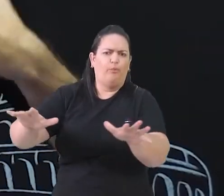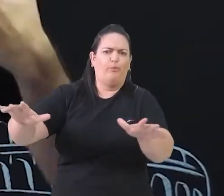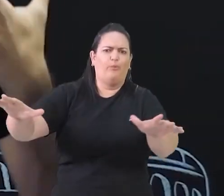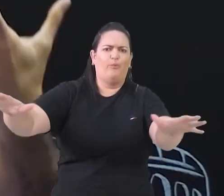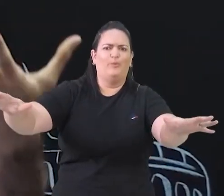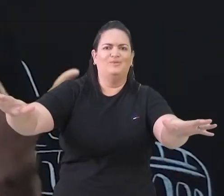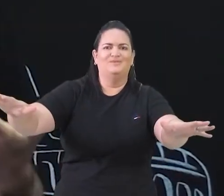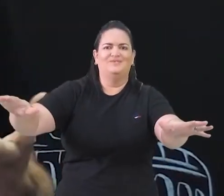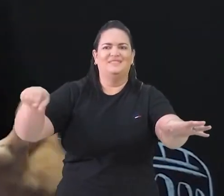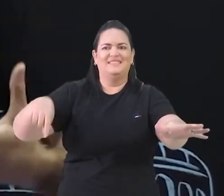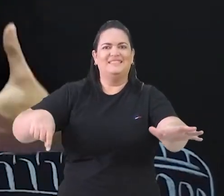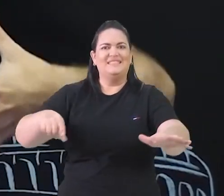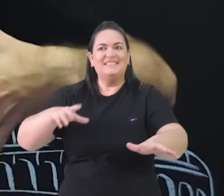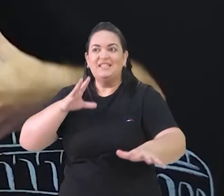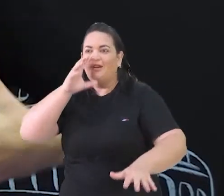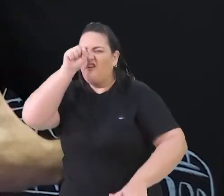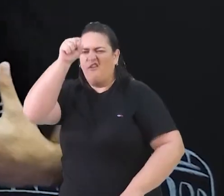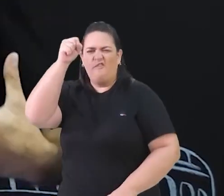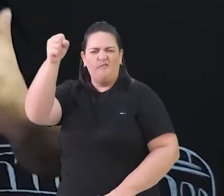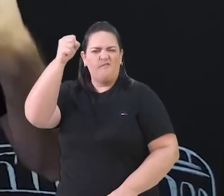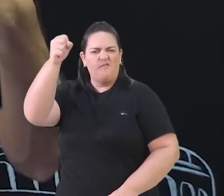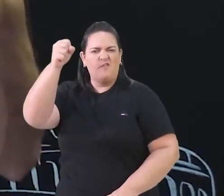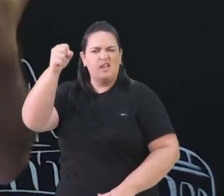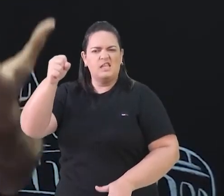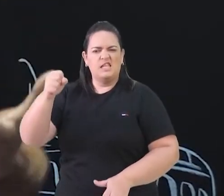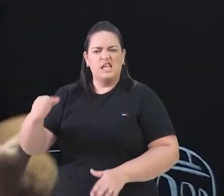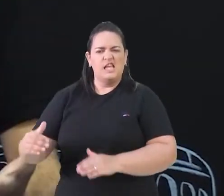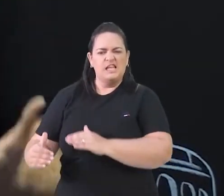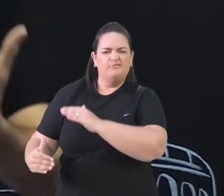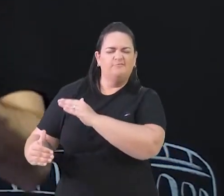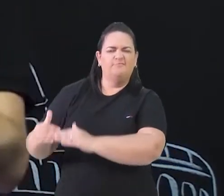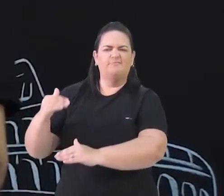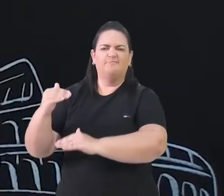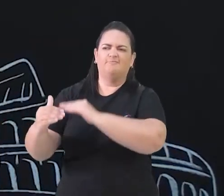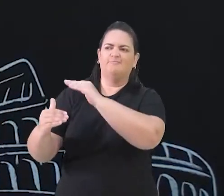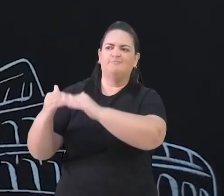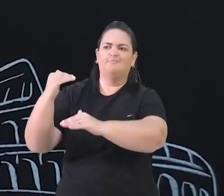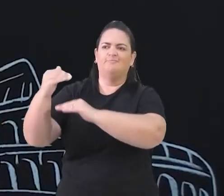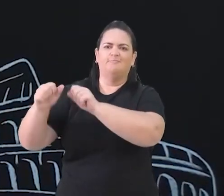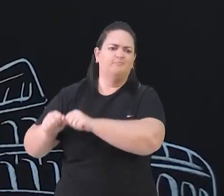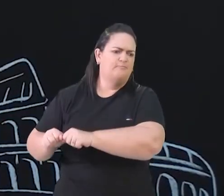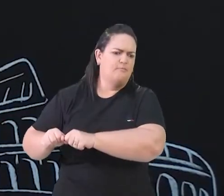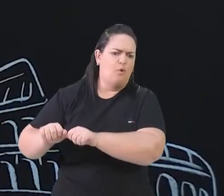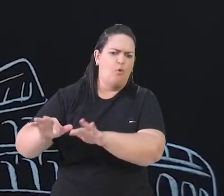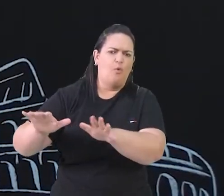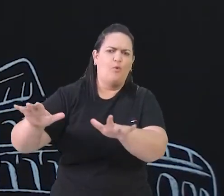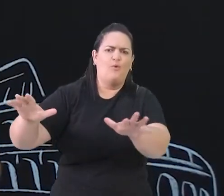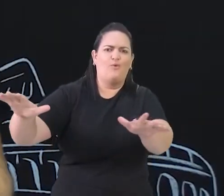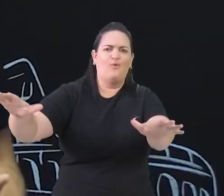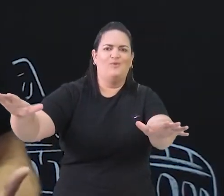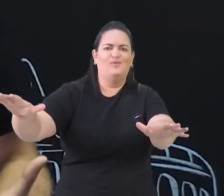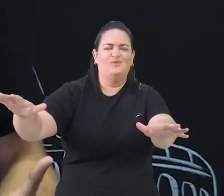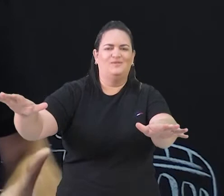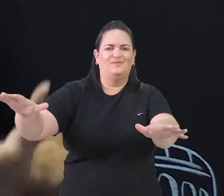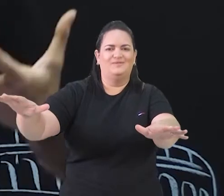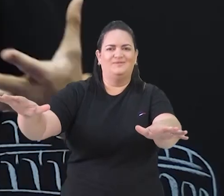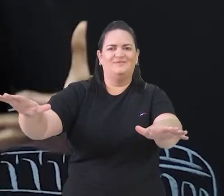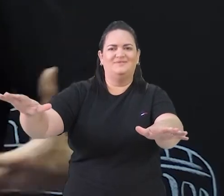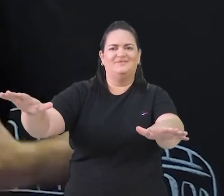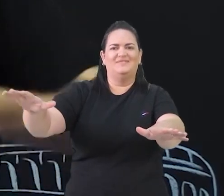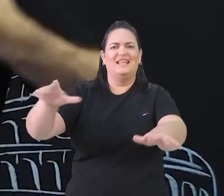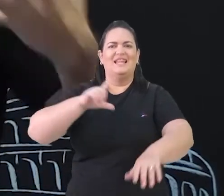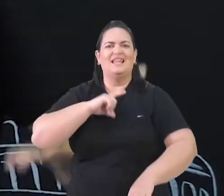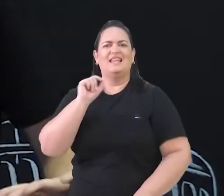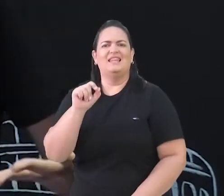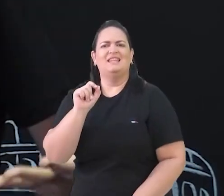se fortalecendo e foi projetando o seu poder para outras regiões da Europa Ocidental, sendo